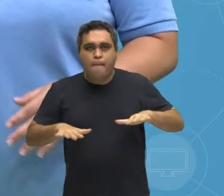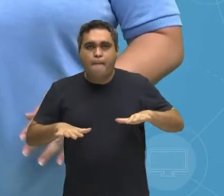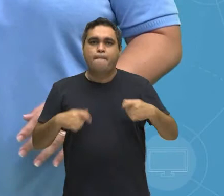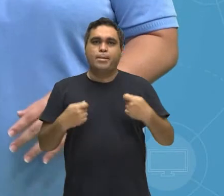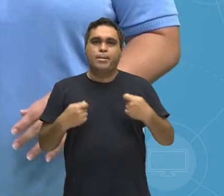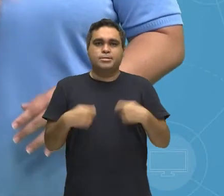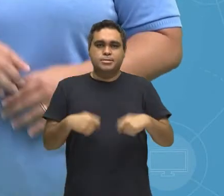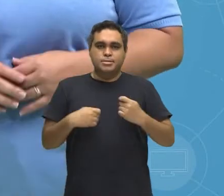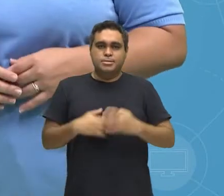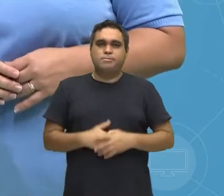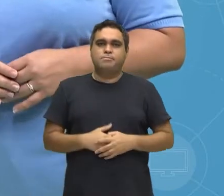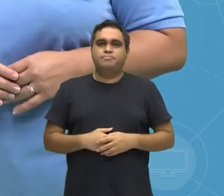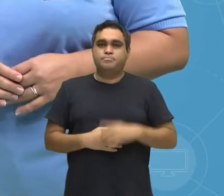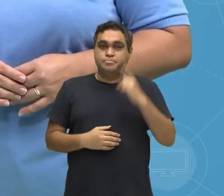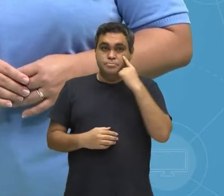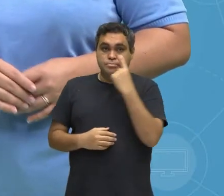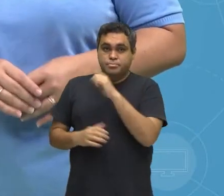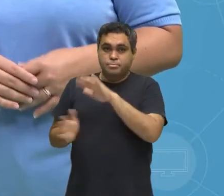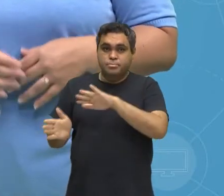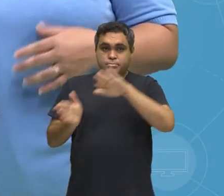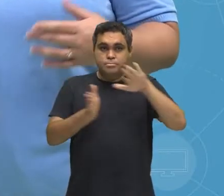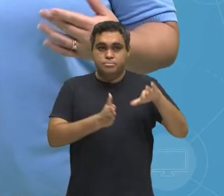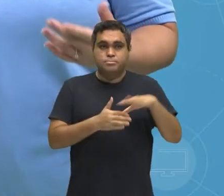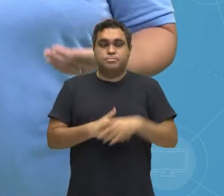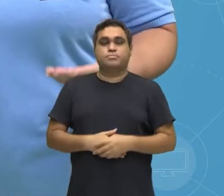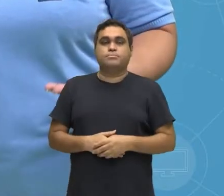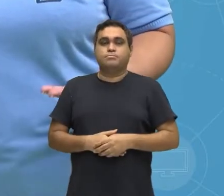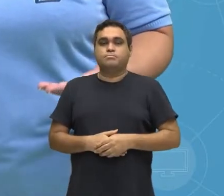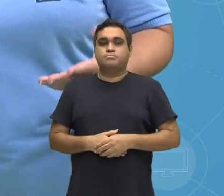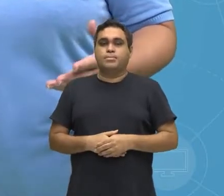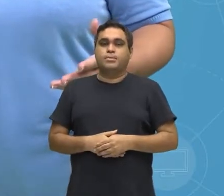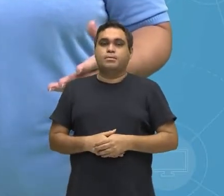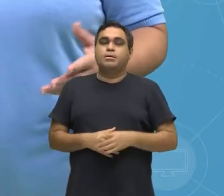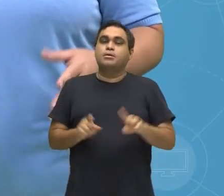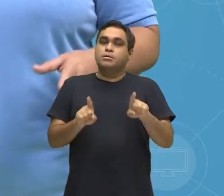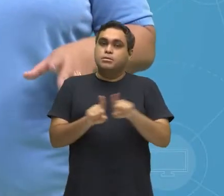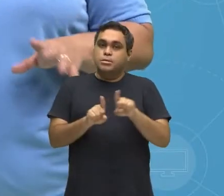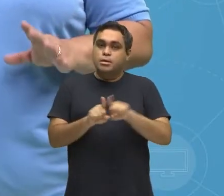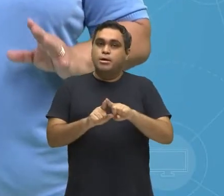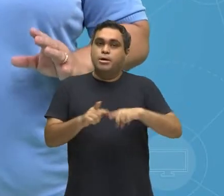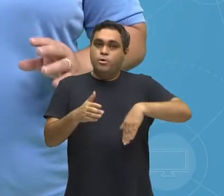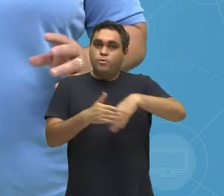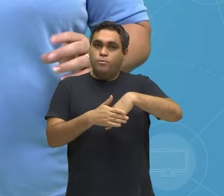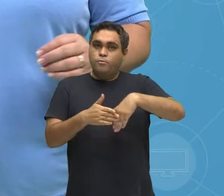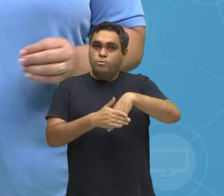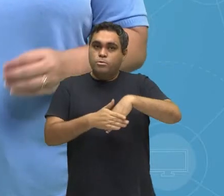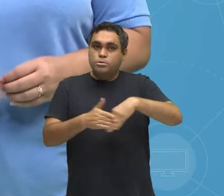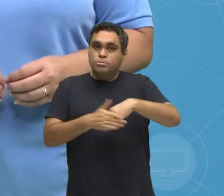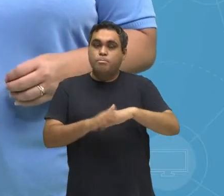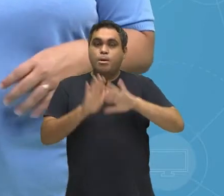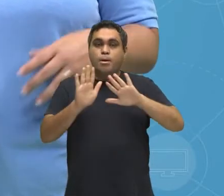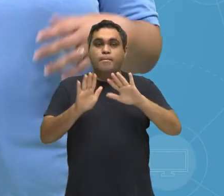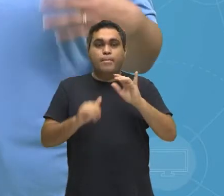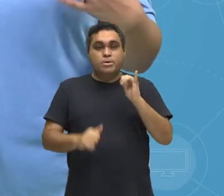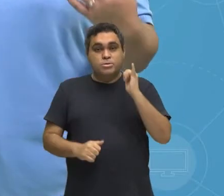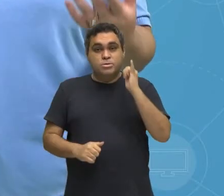né? Prosseguindo, nós também temos o futebol, mas já digo a vocês que o futebol ele não é uma